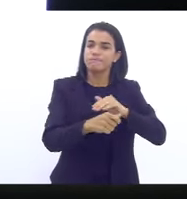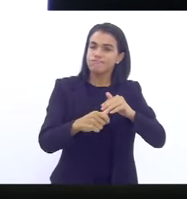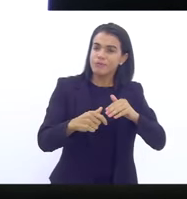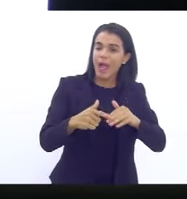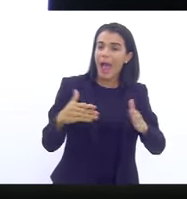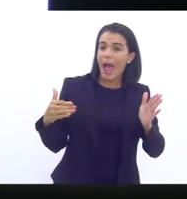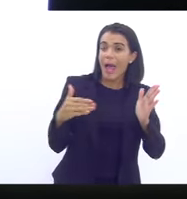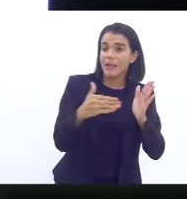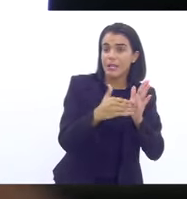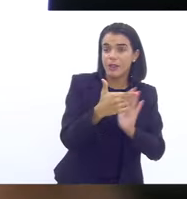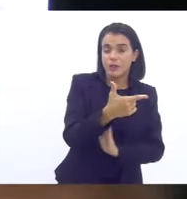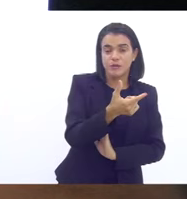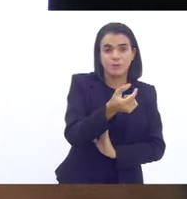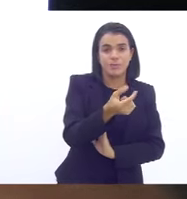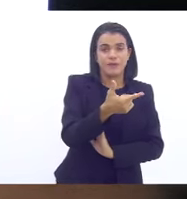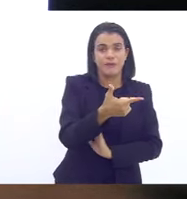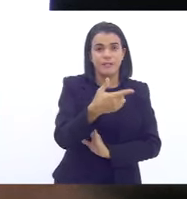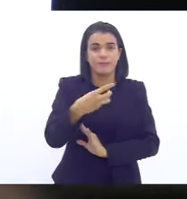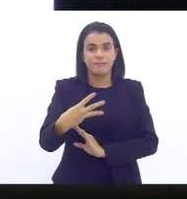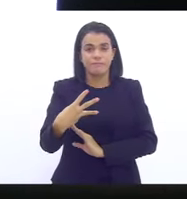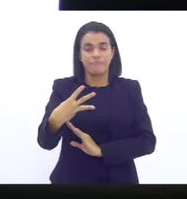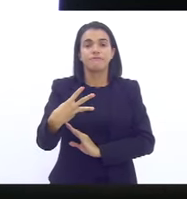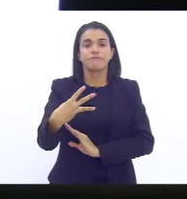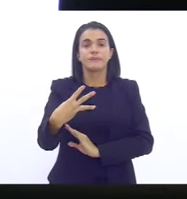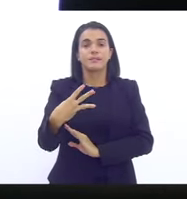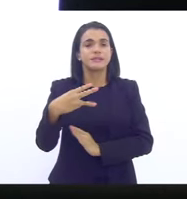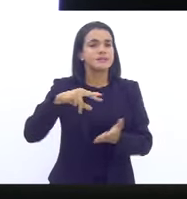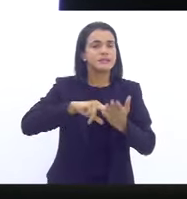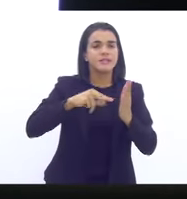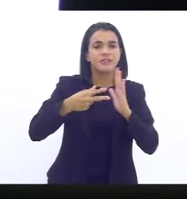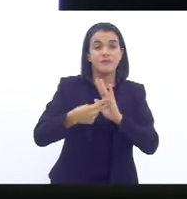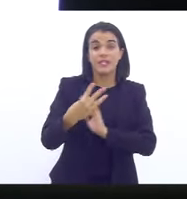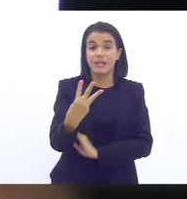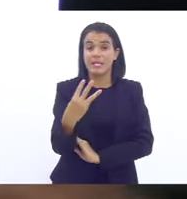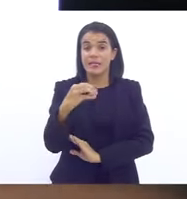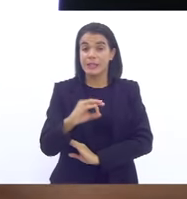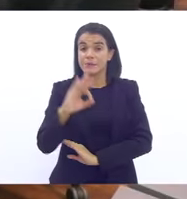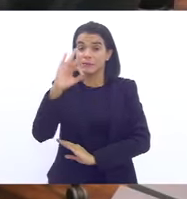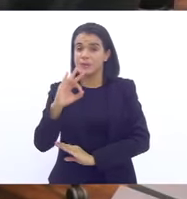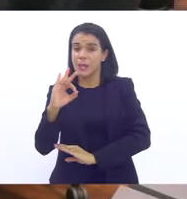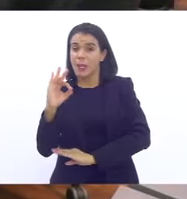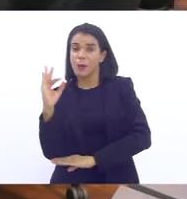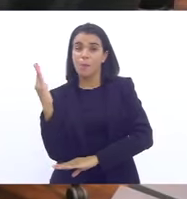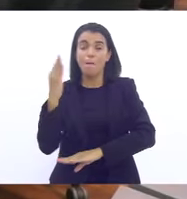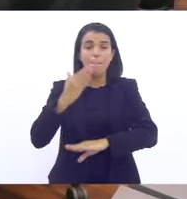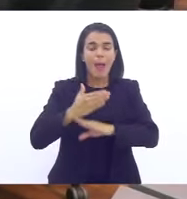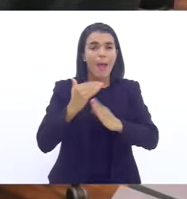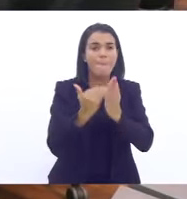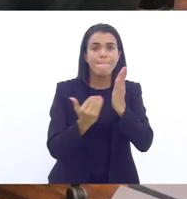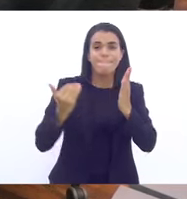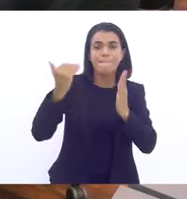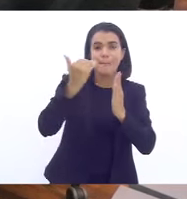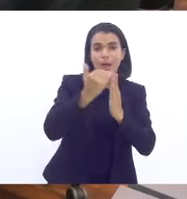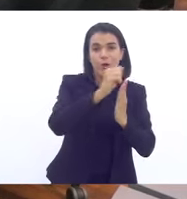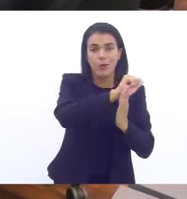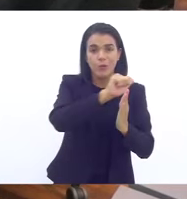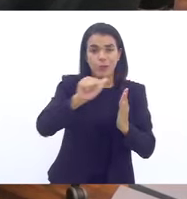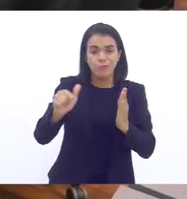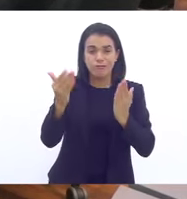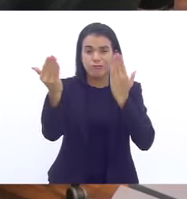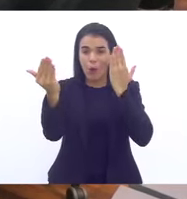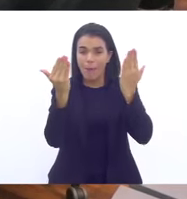Os investimentos realizados até 2023 é 30% maior que a média da história do mesmo